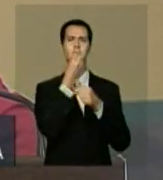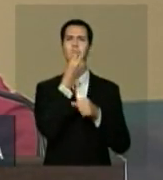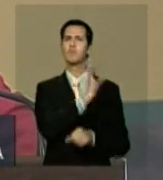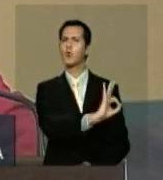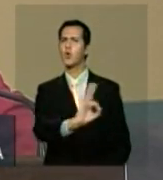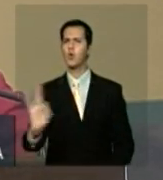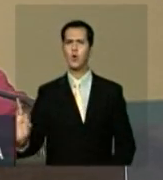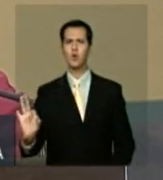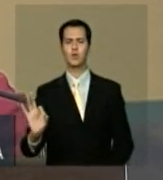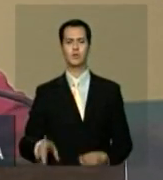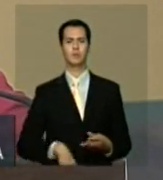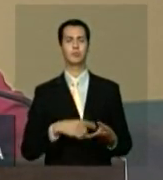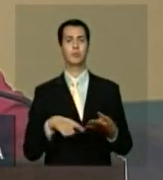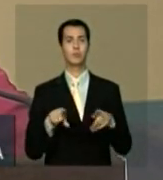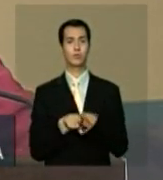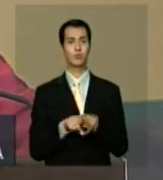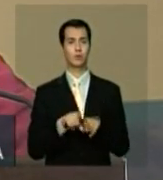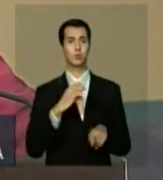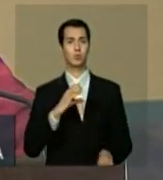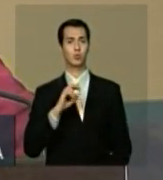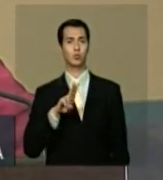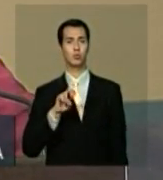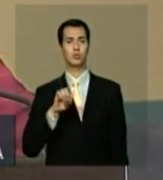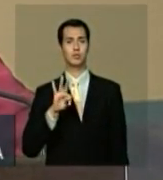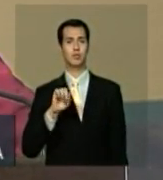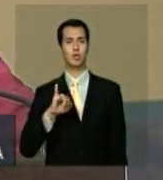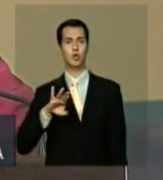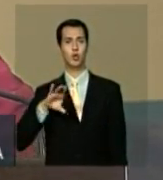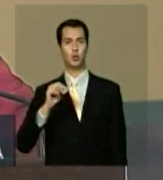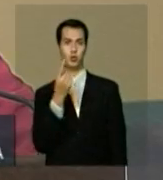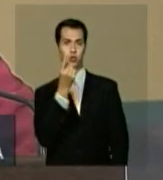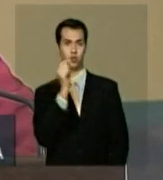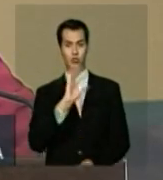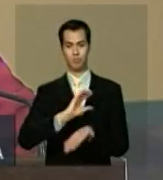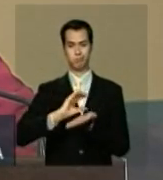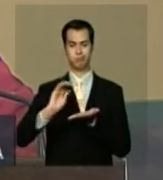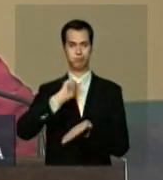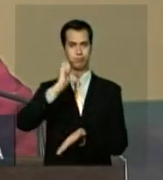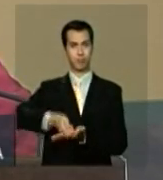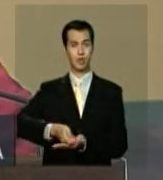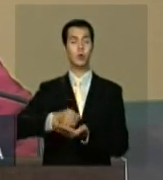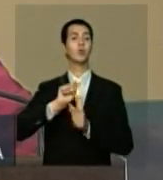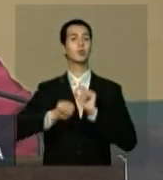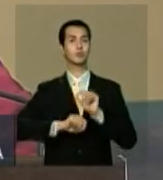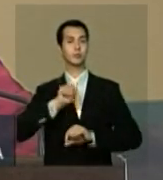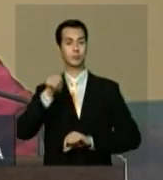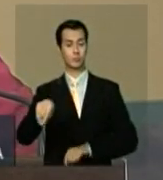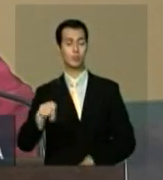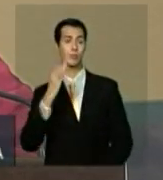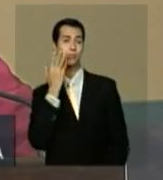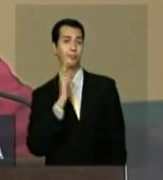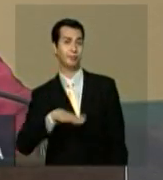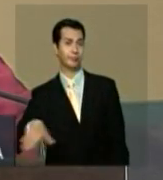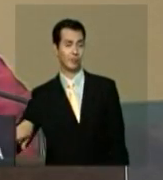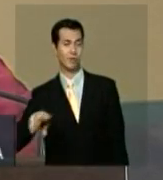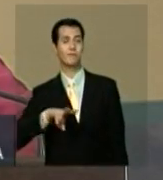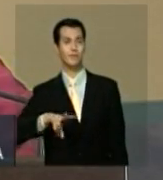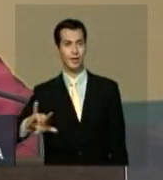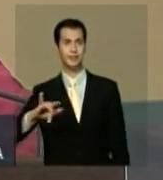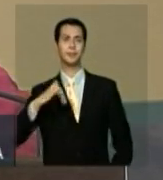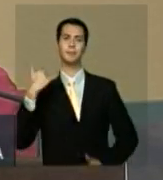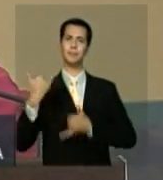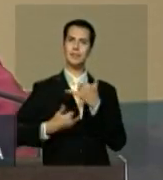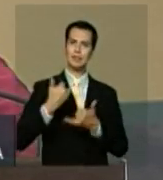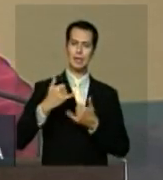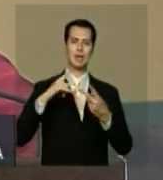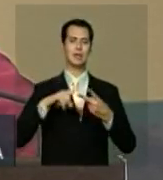através de um custeio que essa criança vai ter acesso a lazer nessas creches